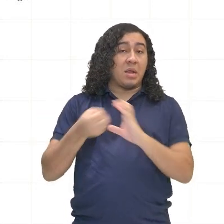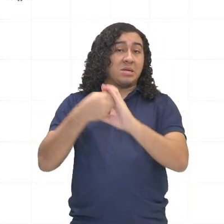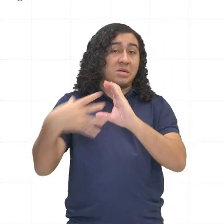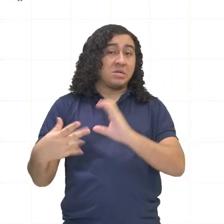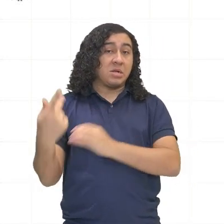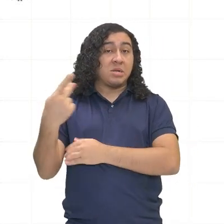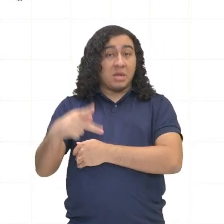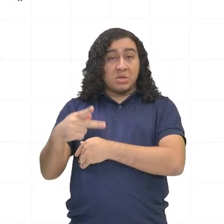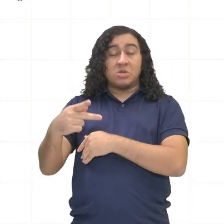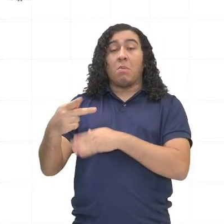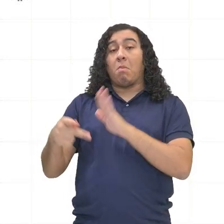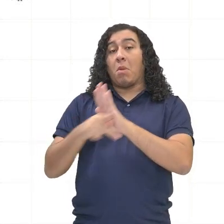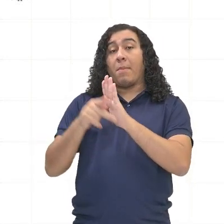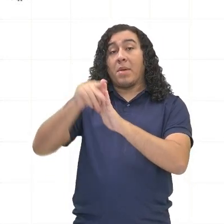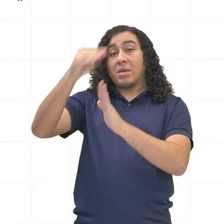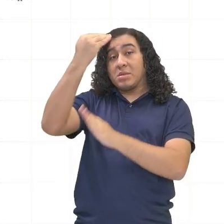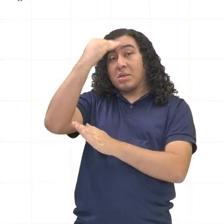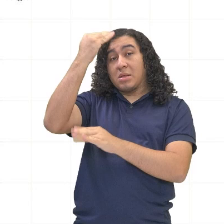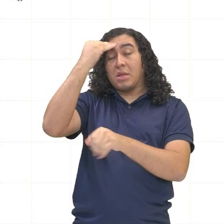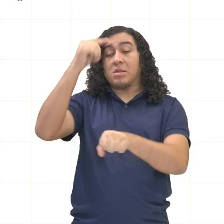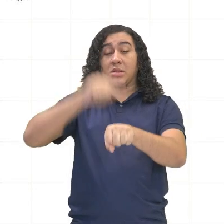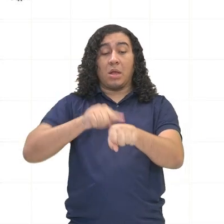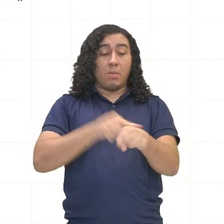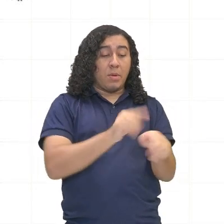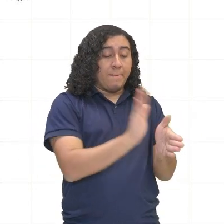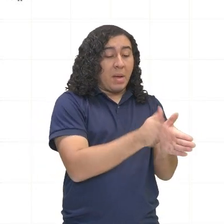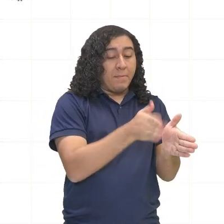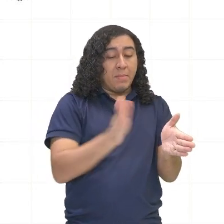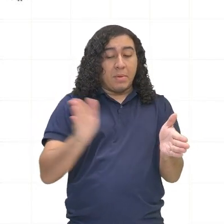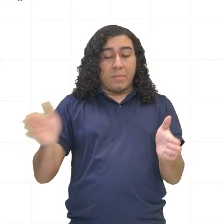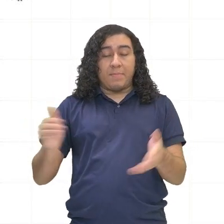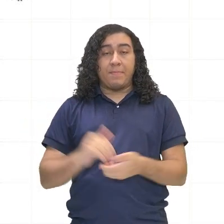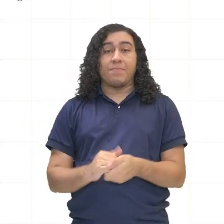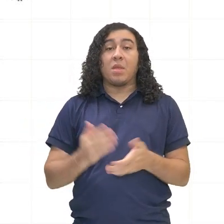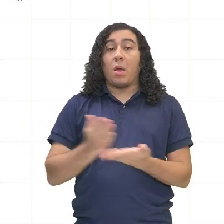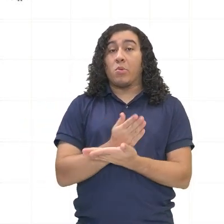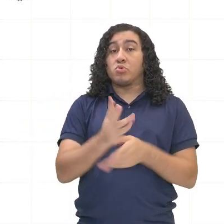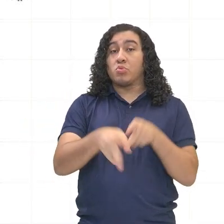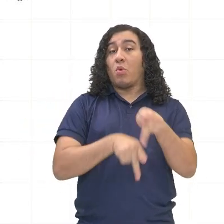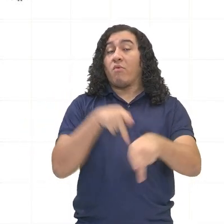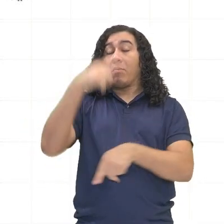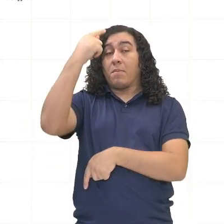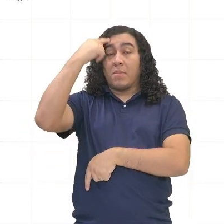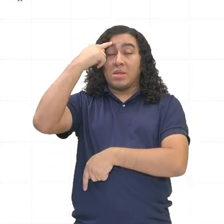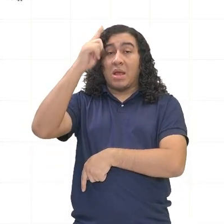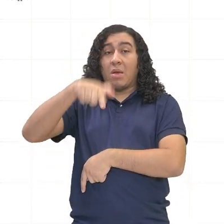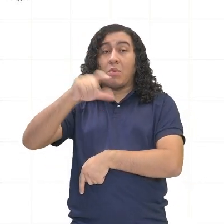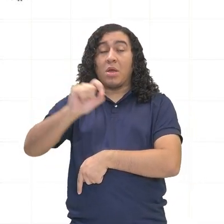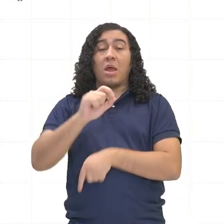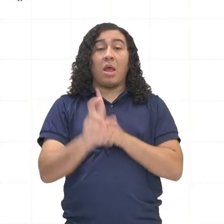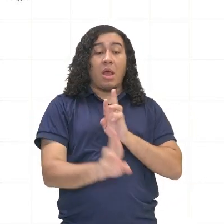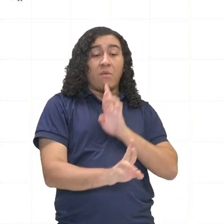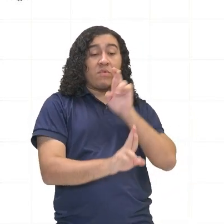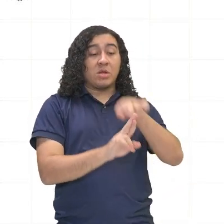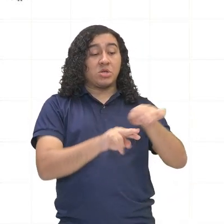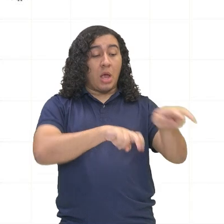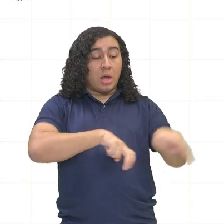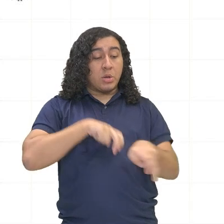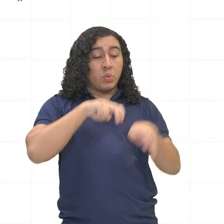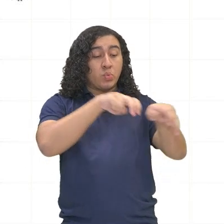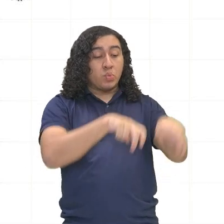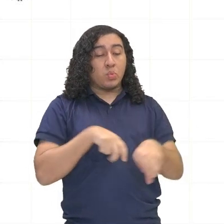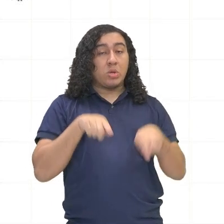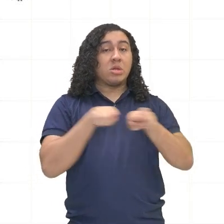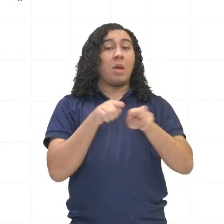do tempo. Para alguns desses povos, a passagem do tempo está relacionada à agricultura e aos